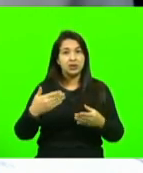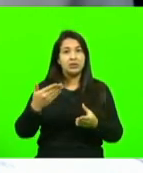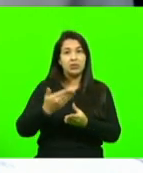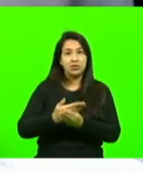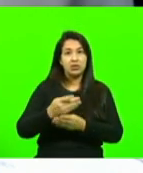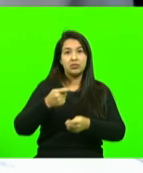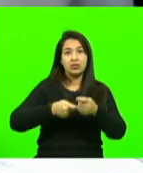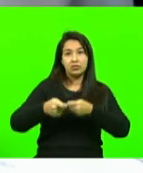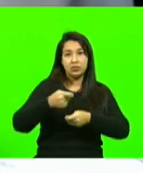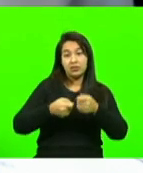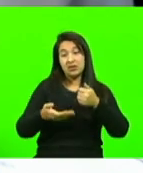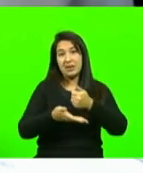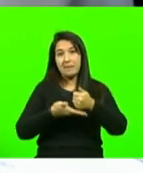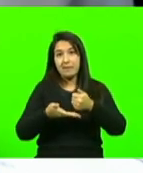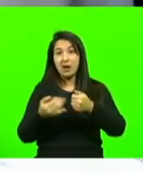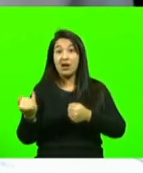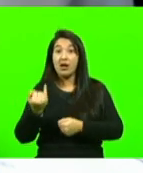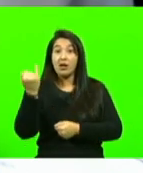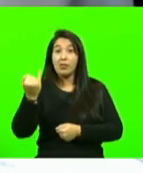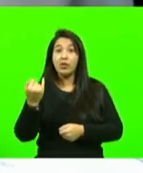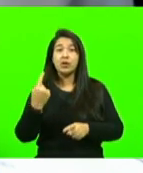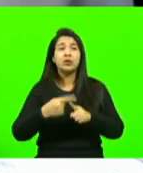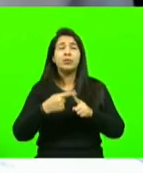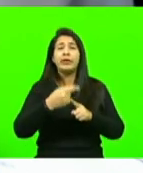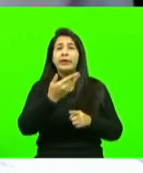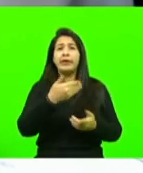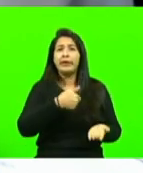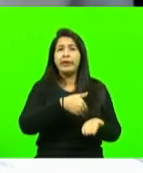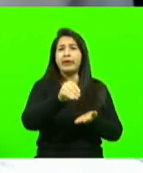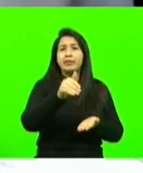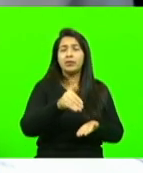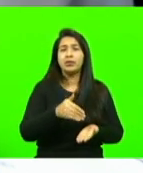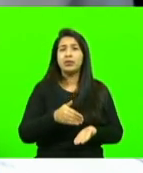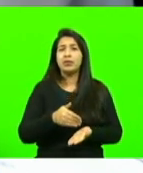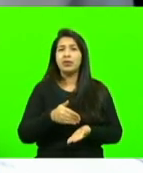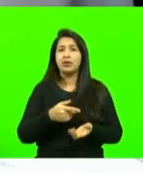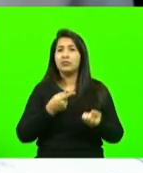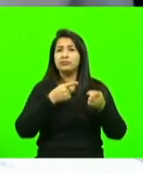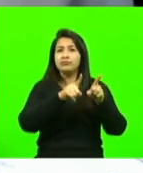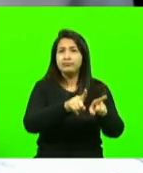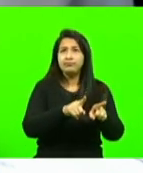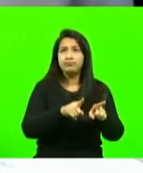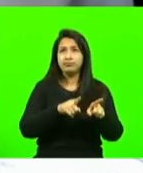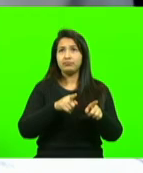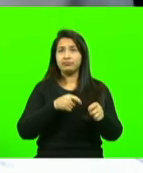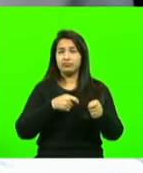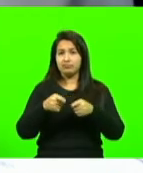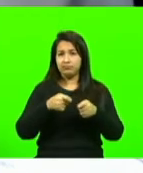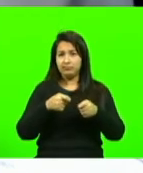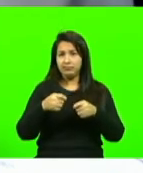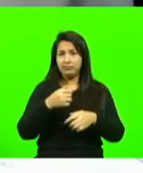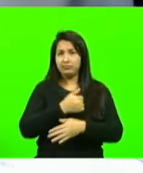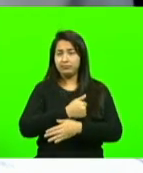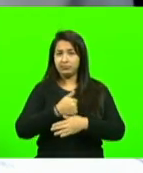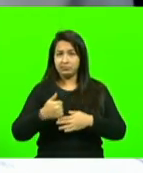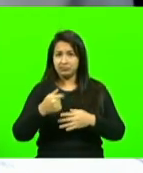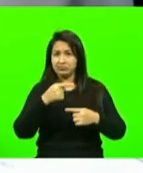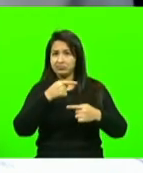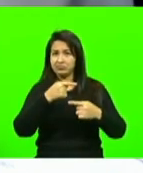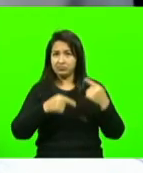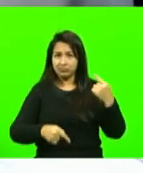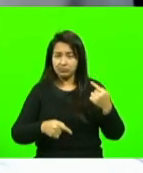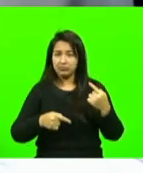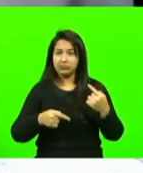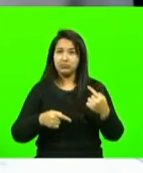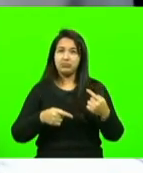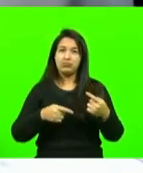embasado que justifique que esse E aí Gil é conduta da ponte que está moralidade administrativa no